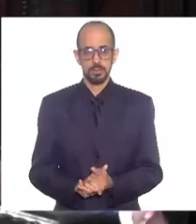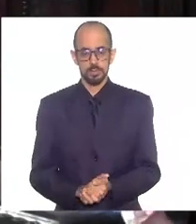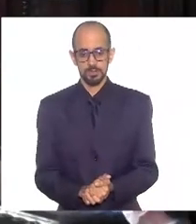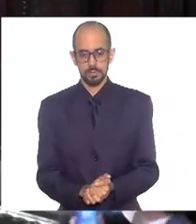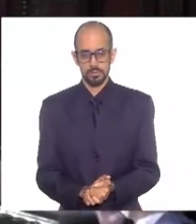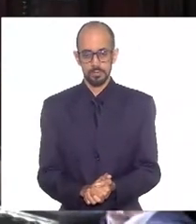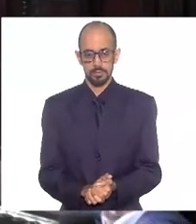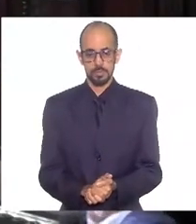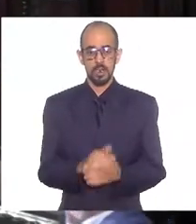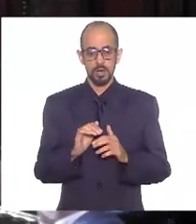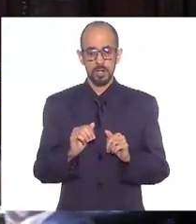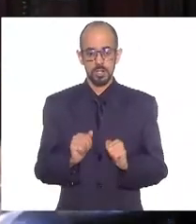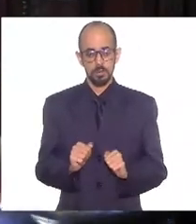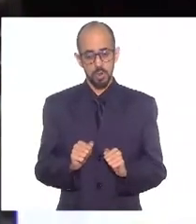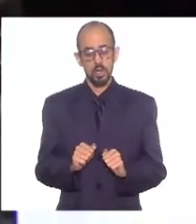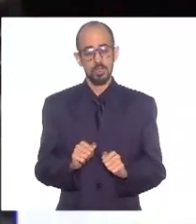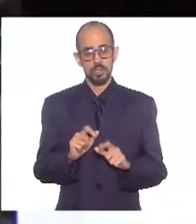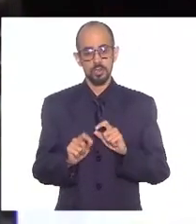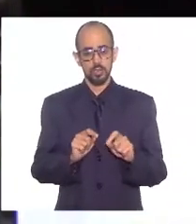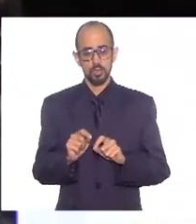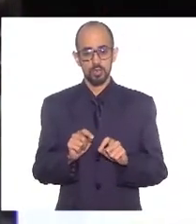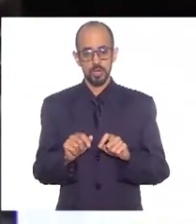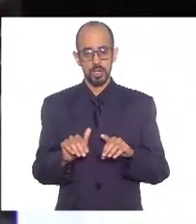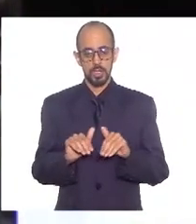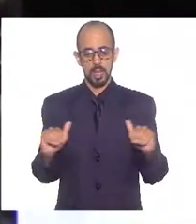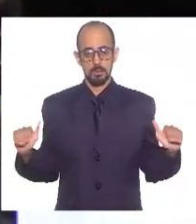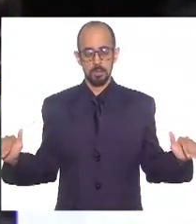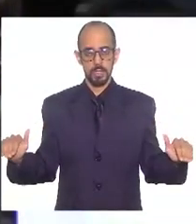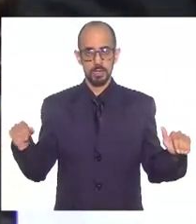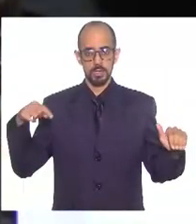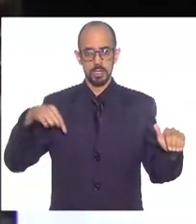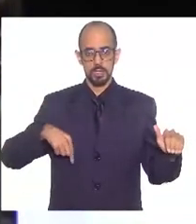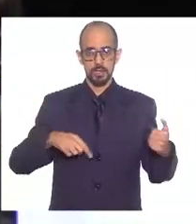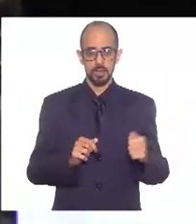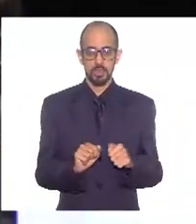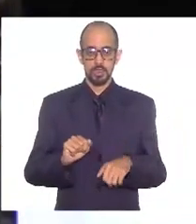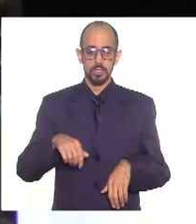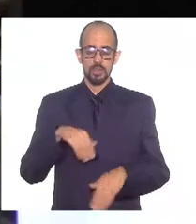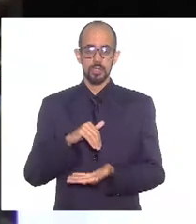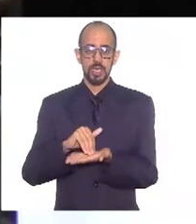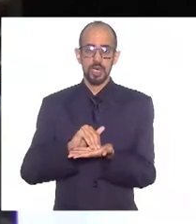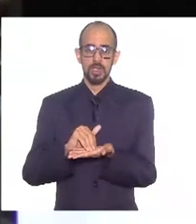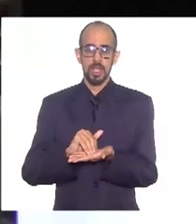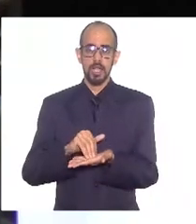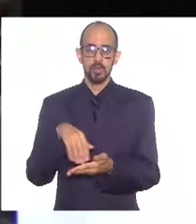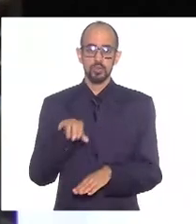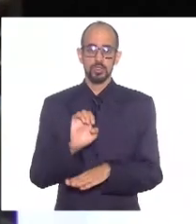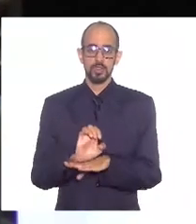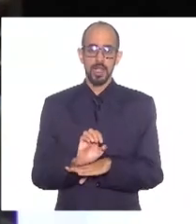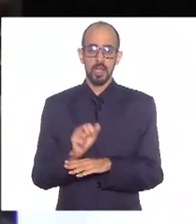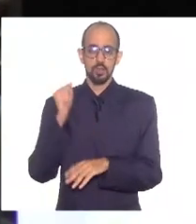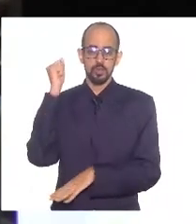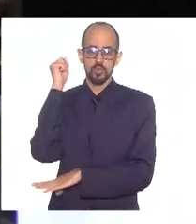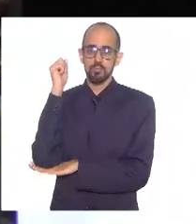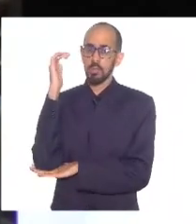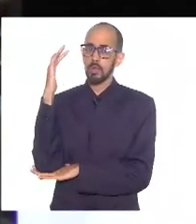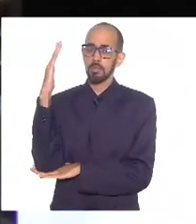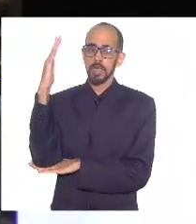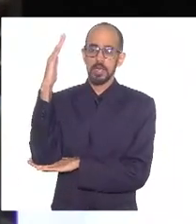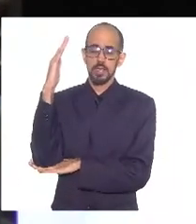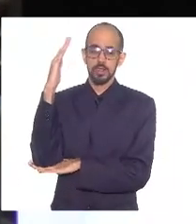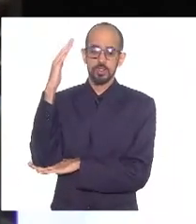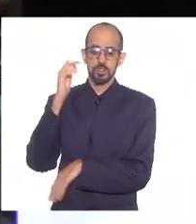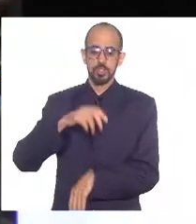que possam ser considerados aqui na mesa de extensão. Secretário de Estado do Meio Ambiente, Sustentabilidade,